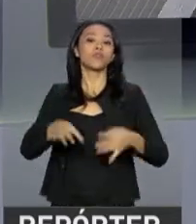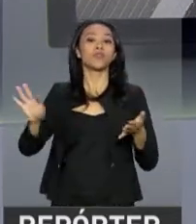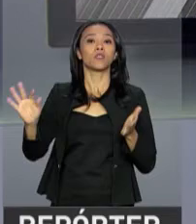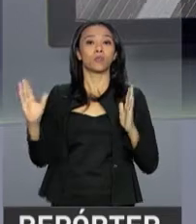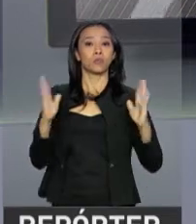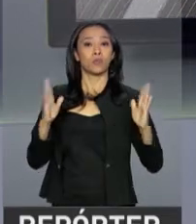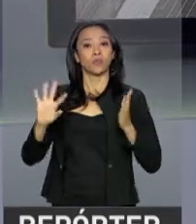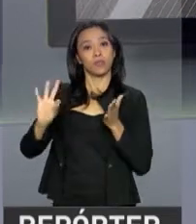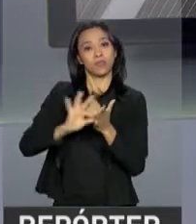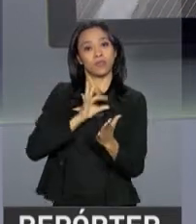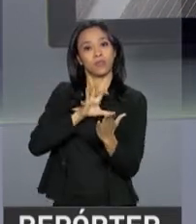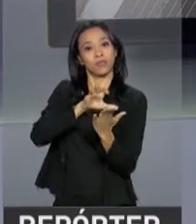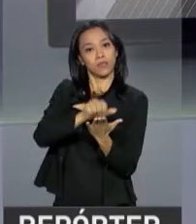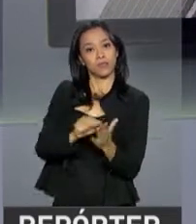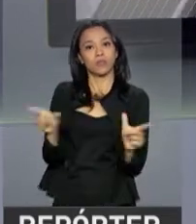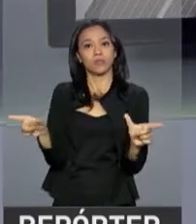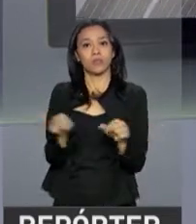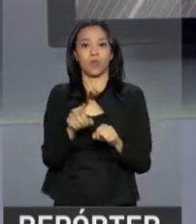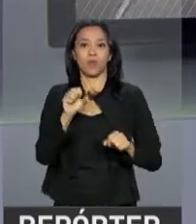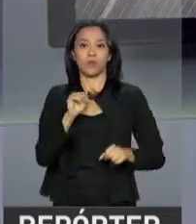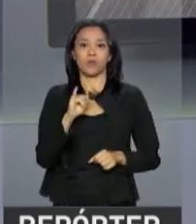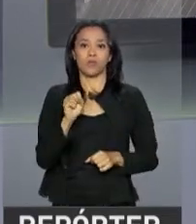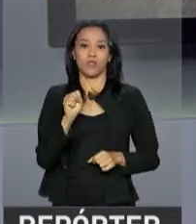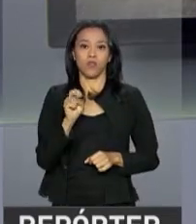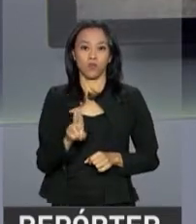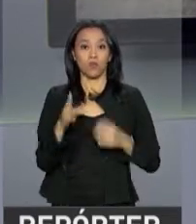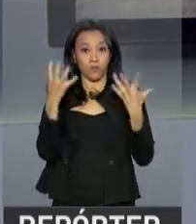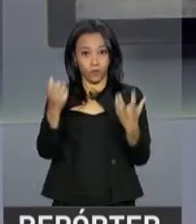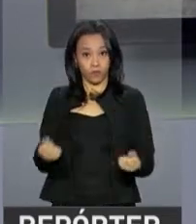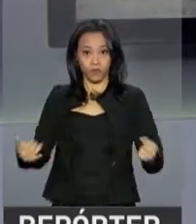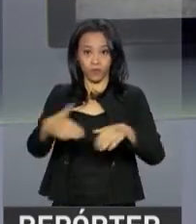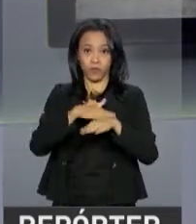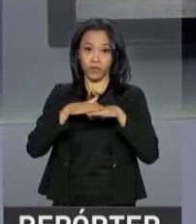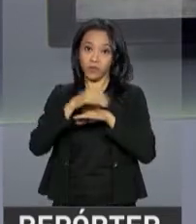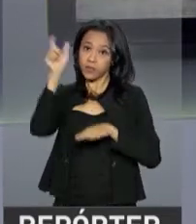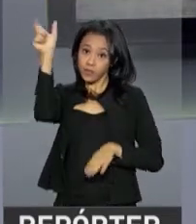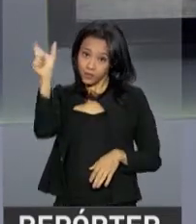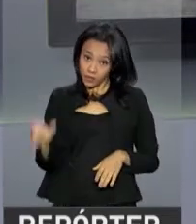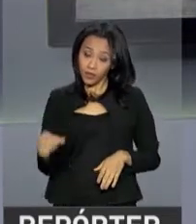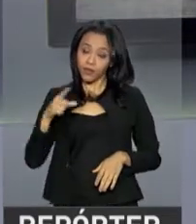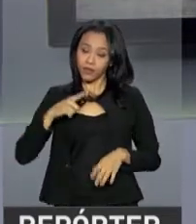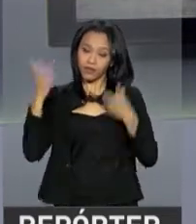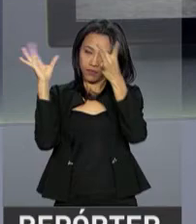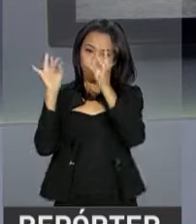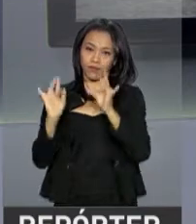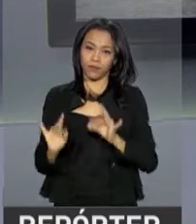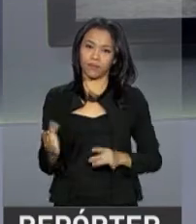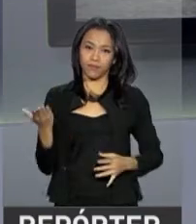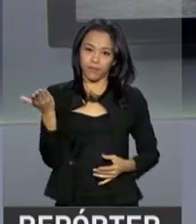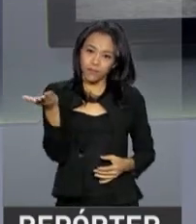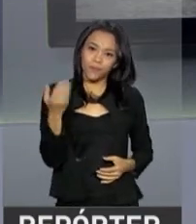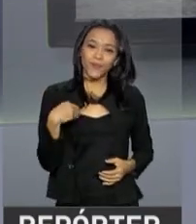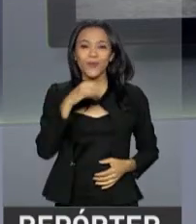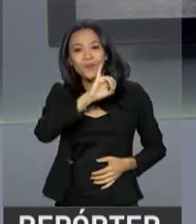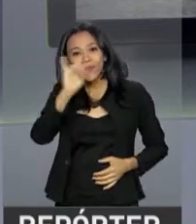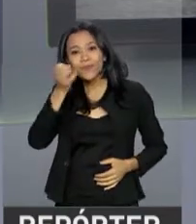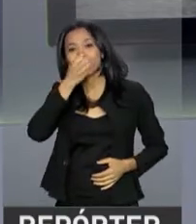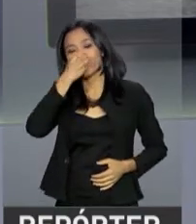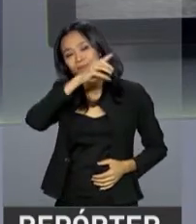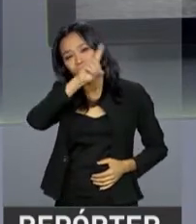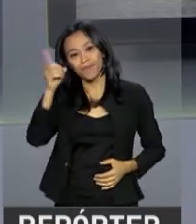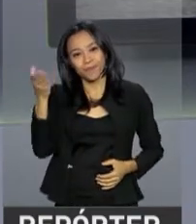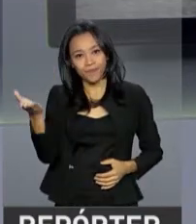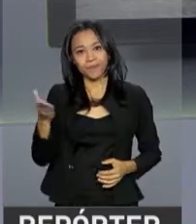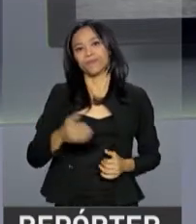unificada sisu vamos então conversar com a repórter gabriela noronha que traz pra gente os detalhes o lab bom dia pra